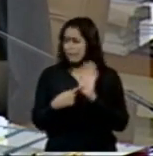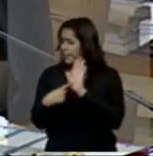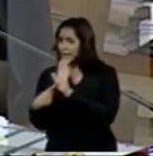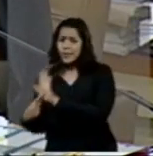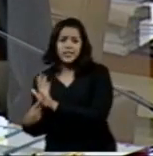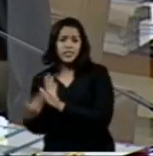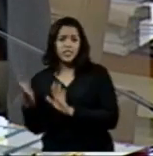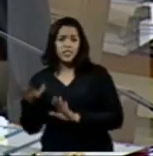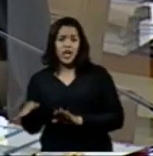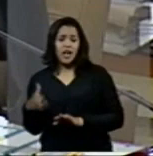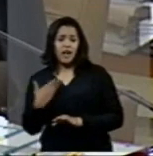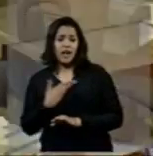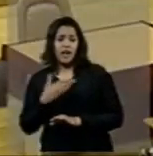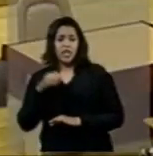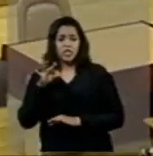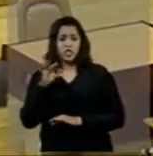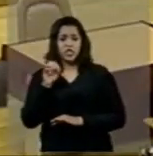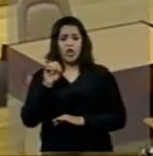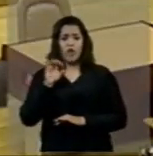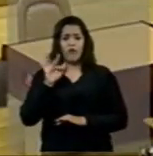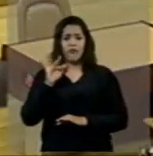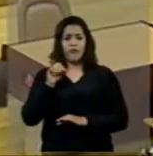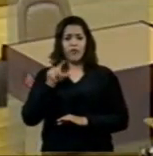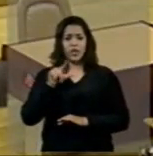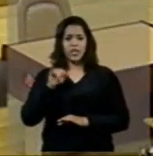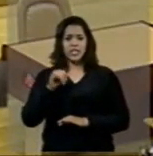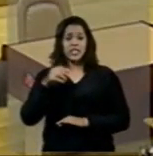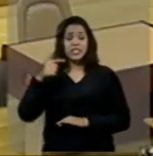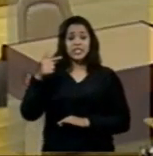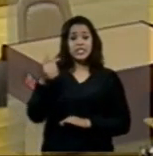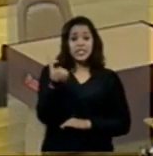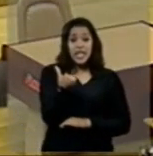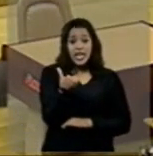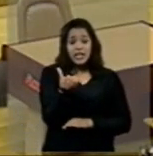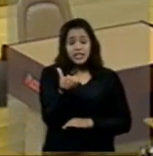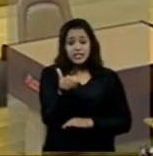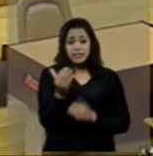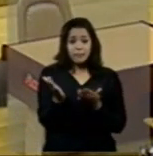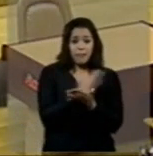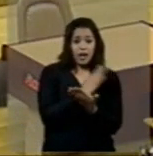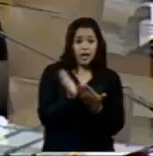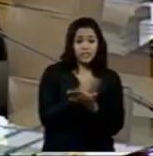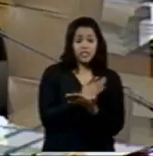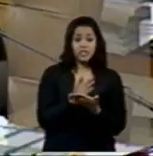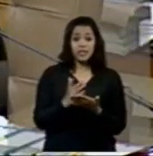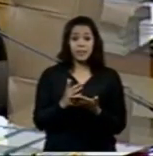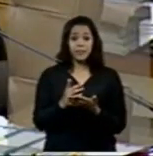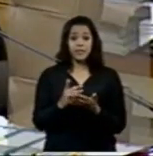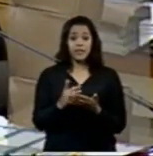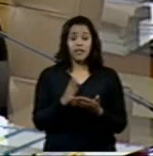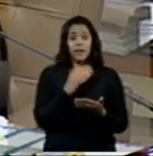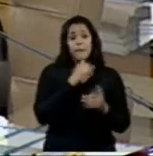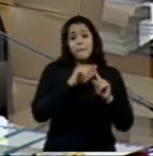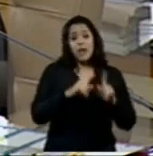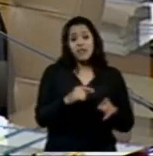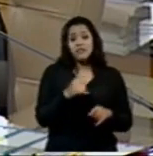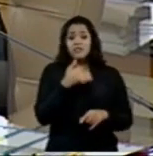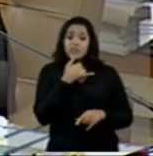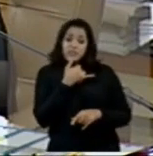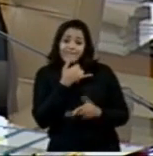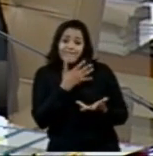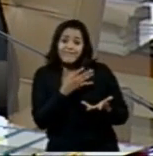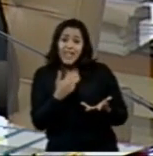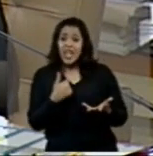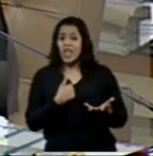ministro Toffoli, um voto de 6 ou 7 laudas. E a notícia triste é que eu não vou